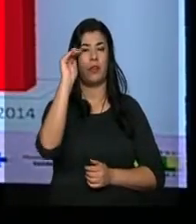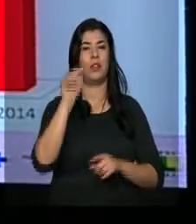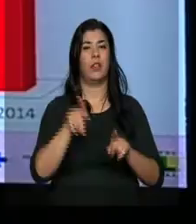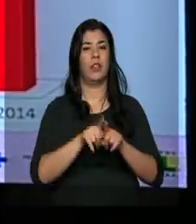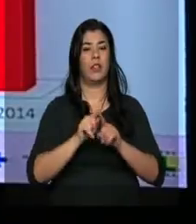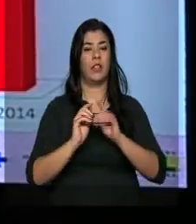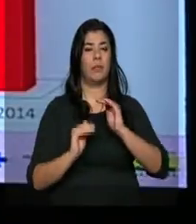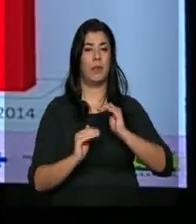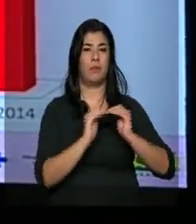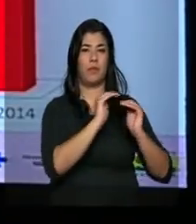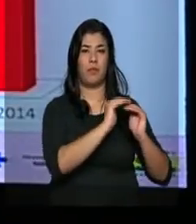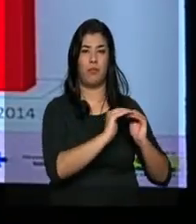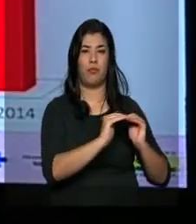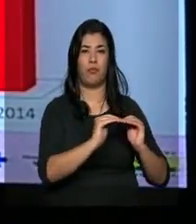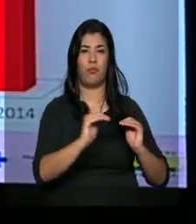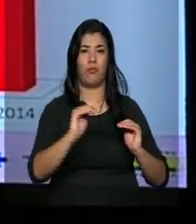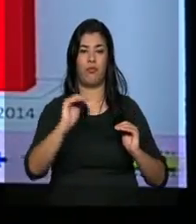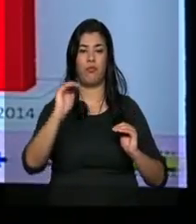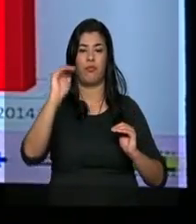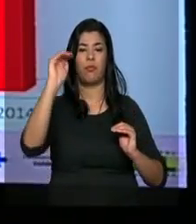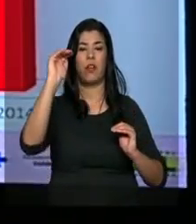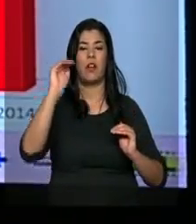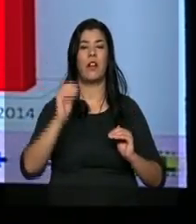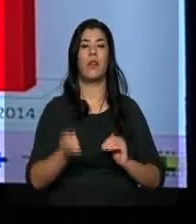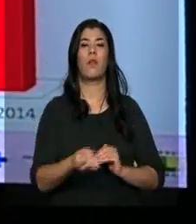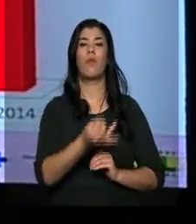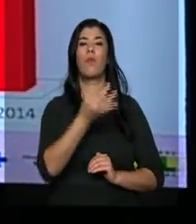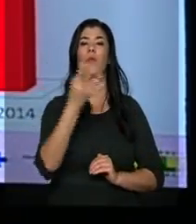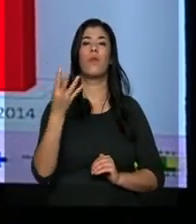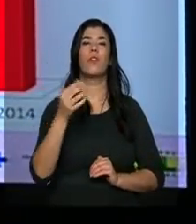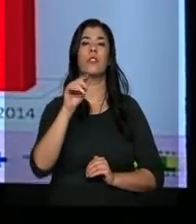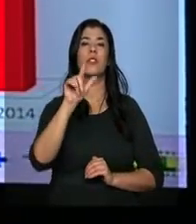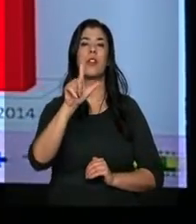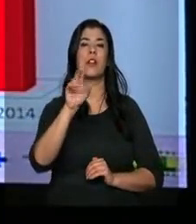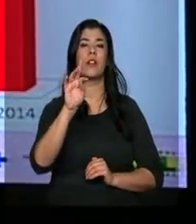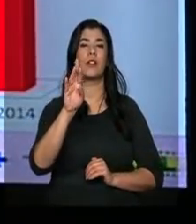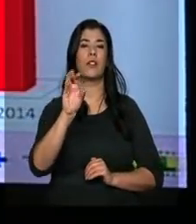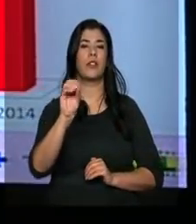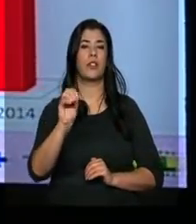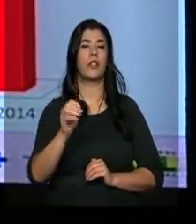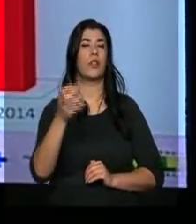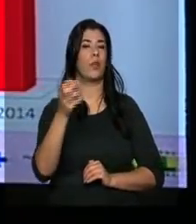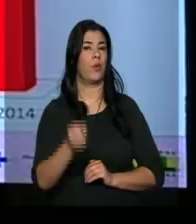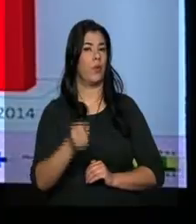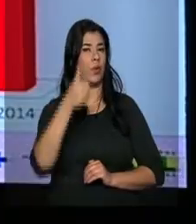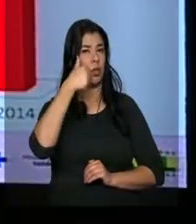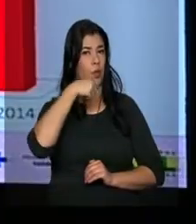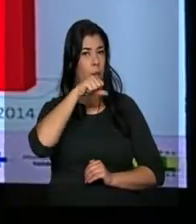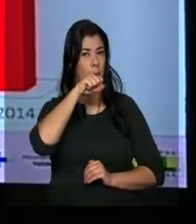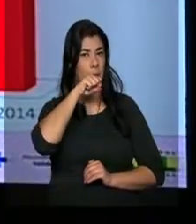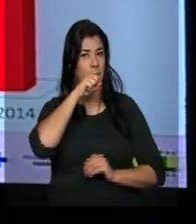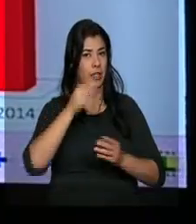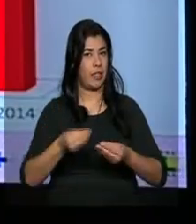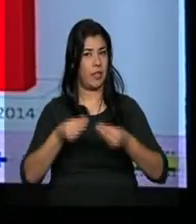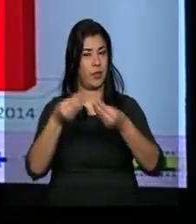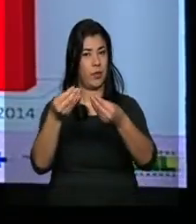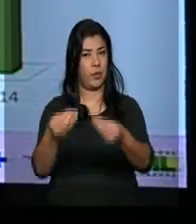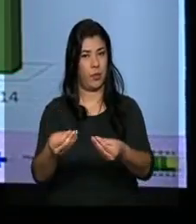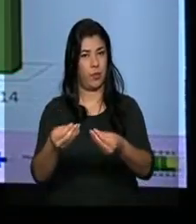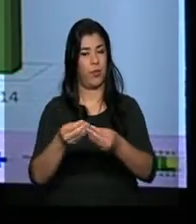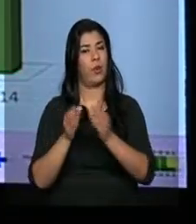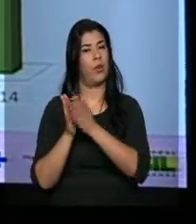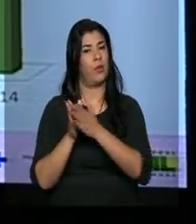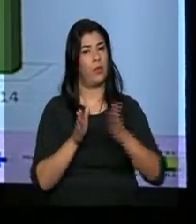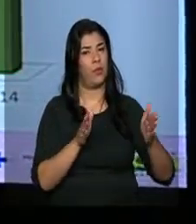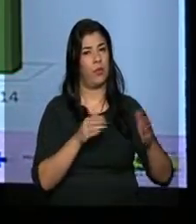ano do volume de litro de leite coletado, doado pelas mulheres, cerca de 11% desde 2008,